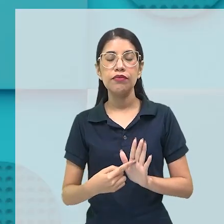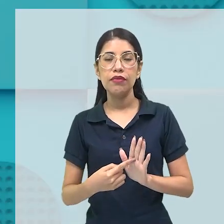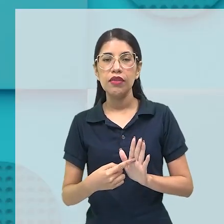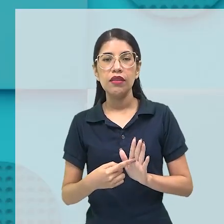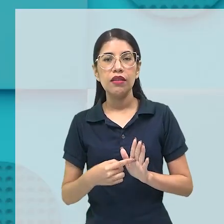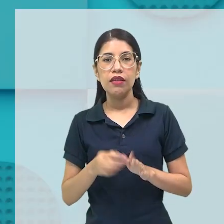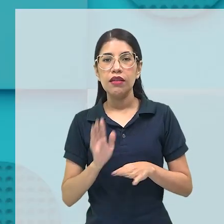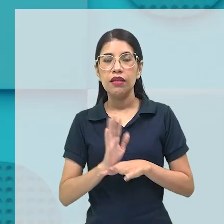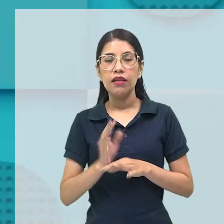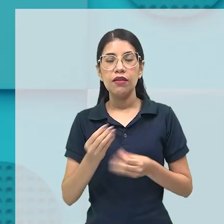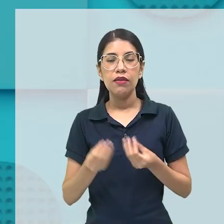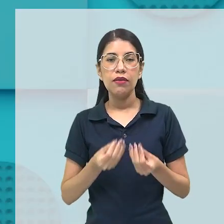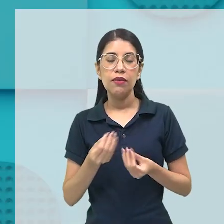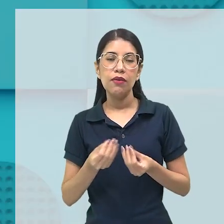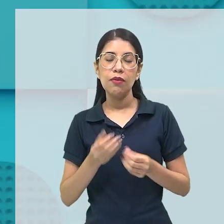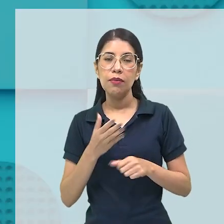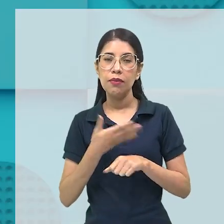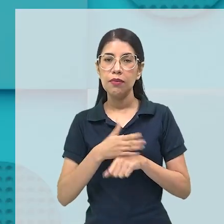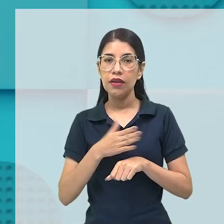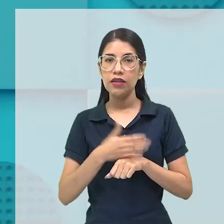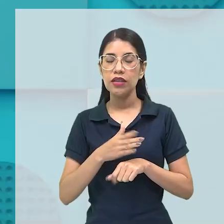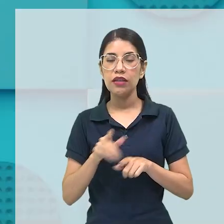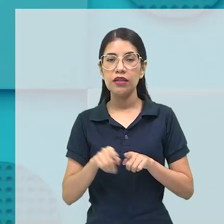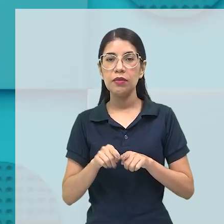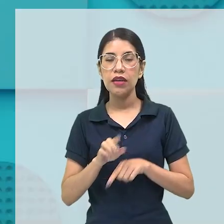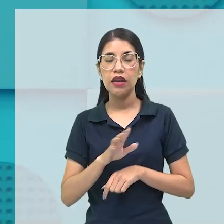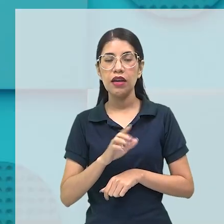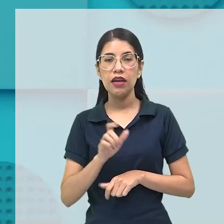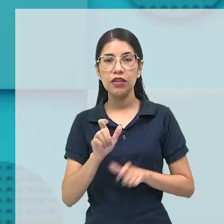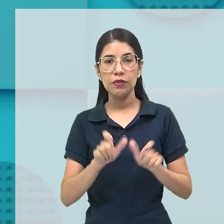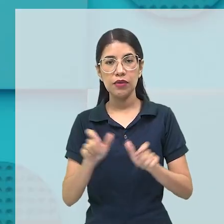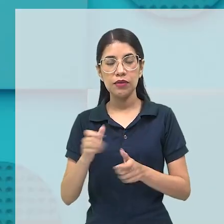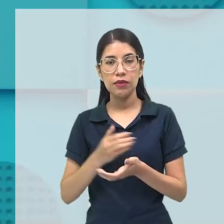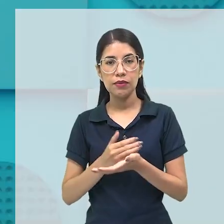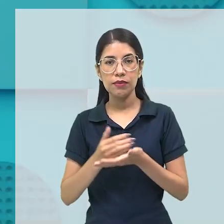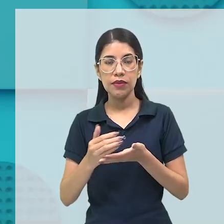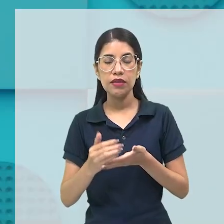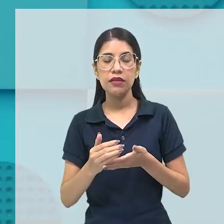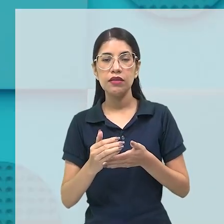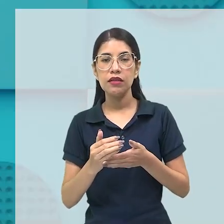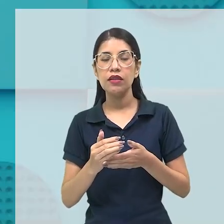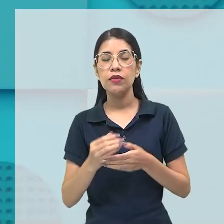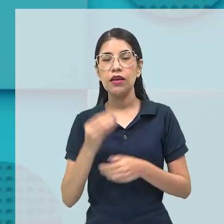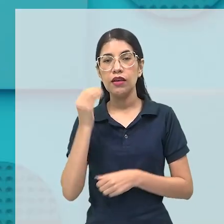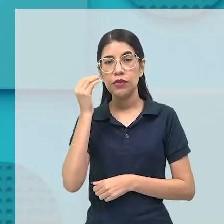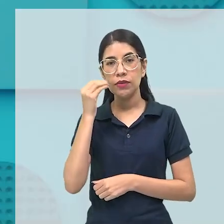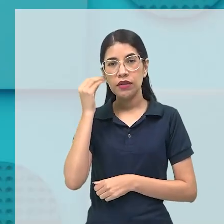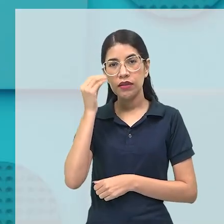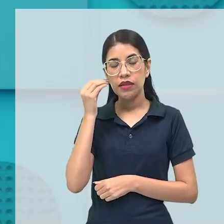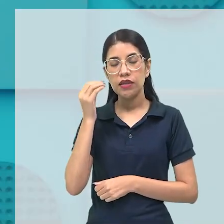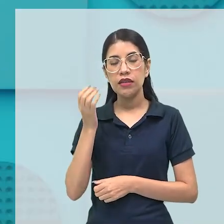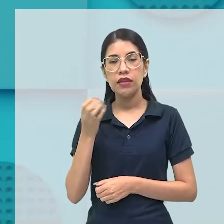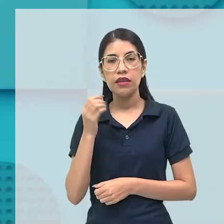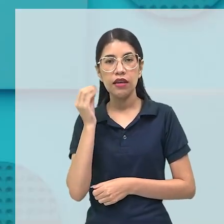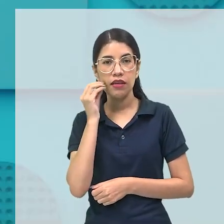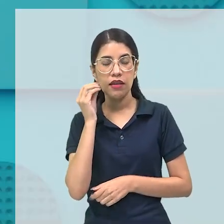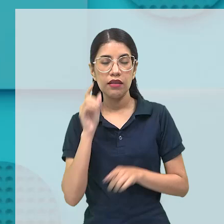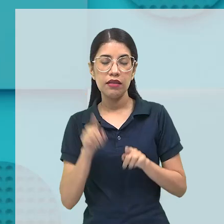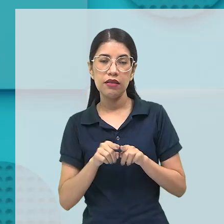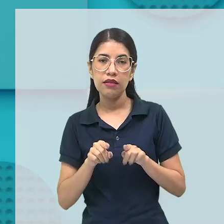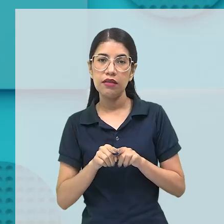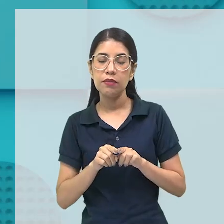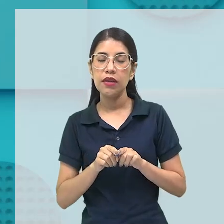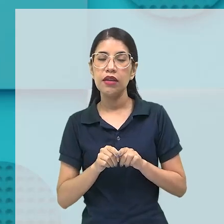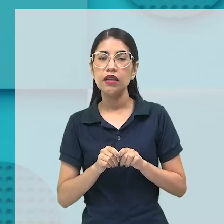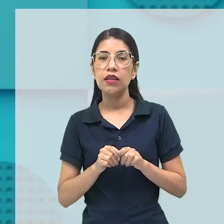mais ou menos como fazer também para os iniciantes, aqueles que quiserem experimentar um pouquinho aí